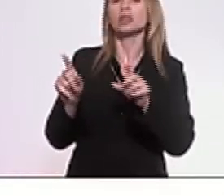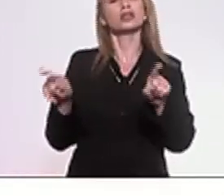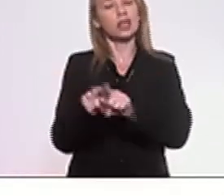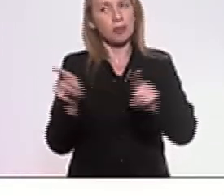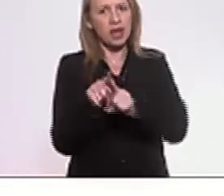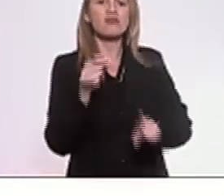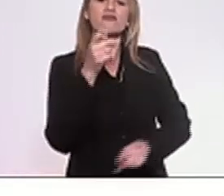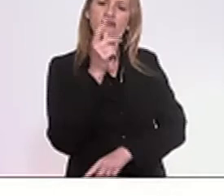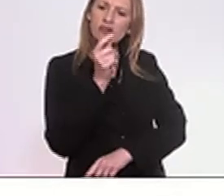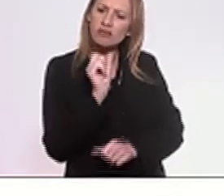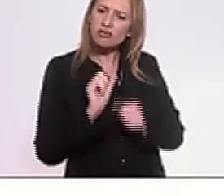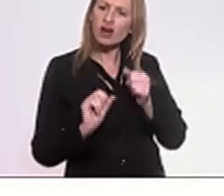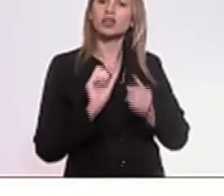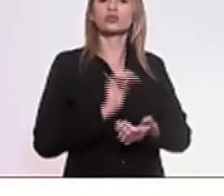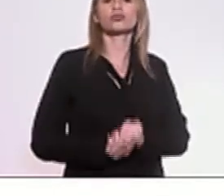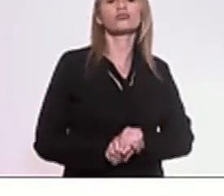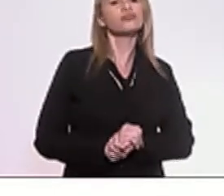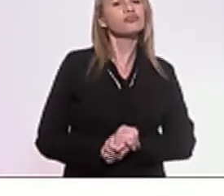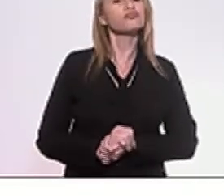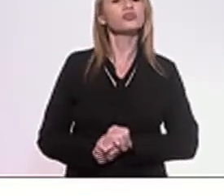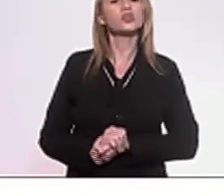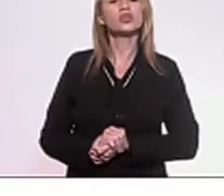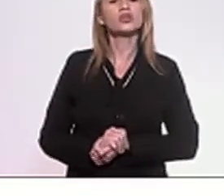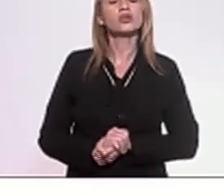faço. Não